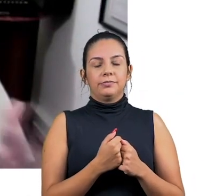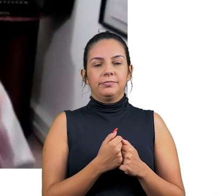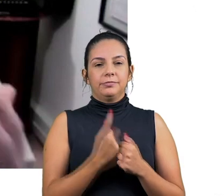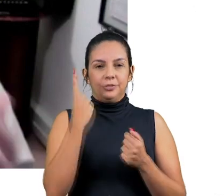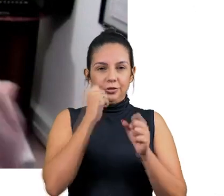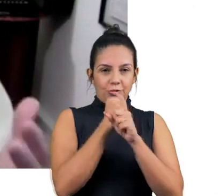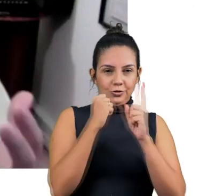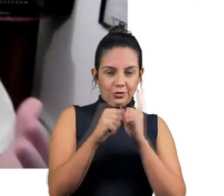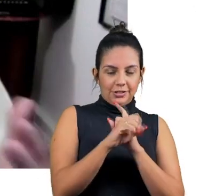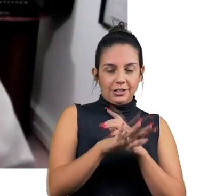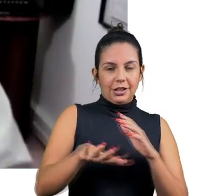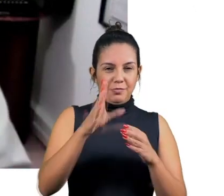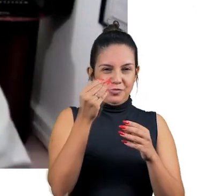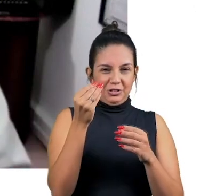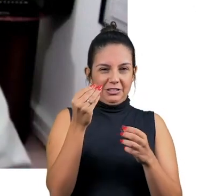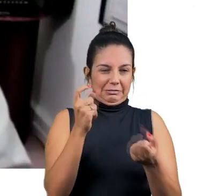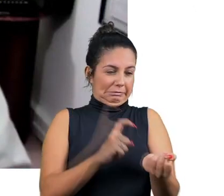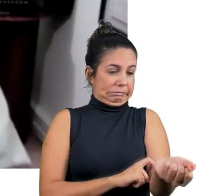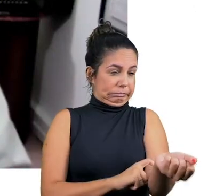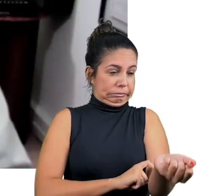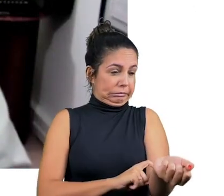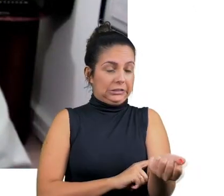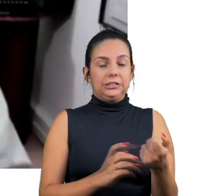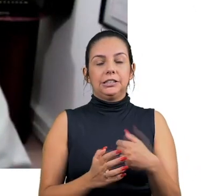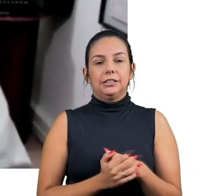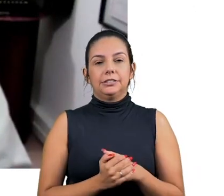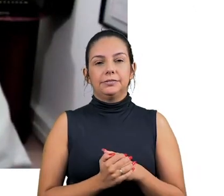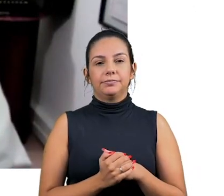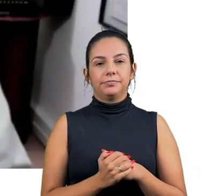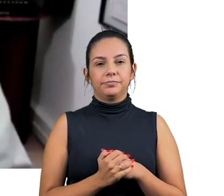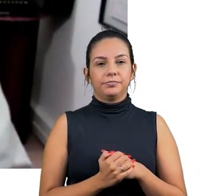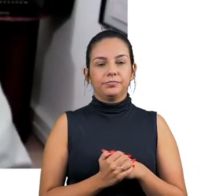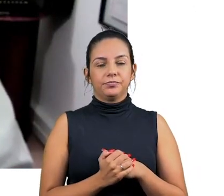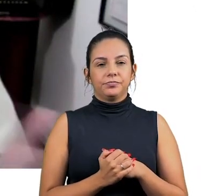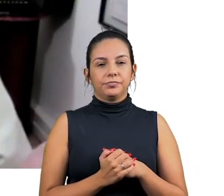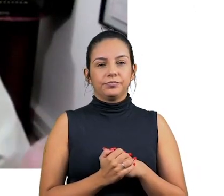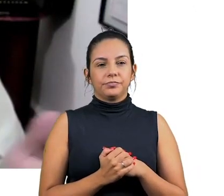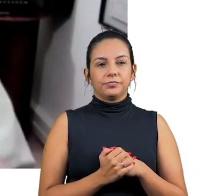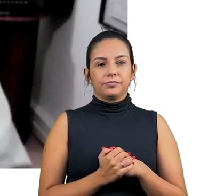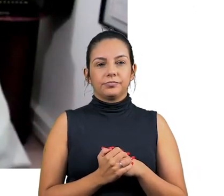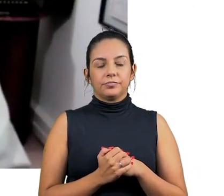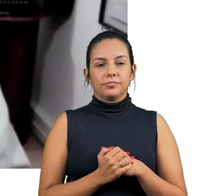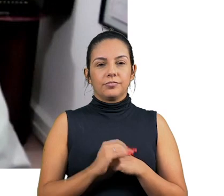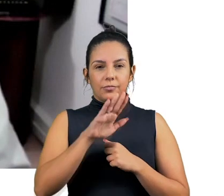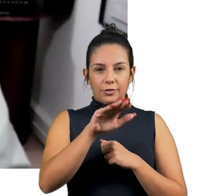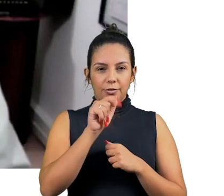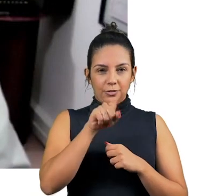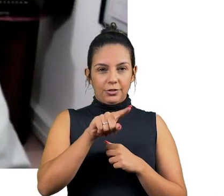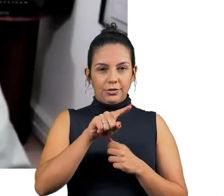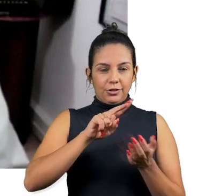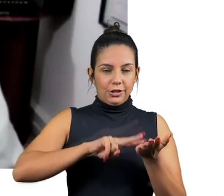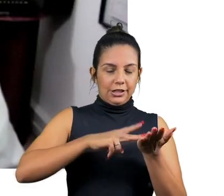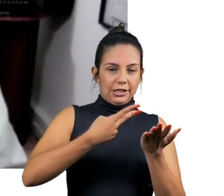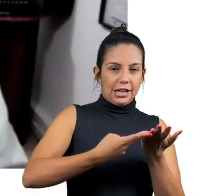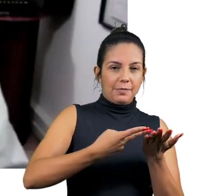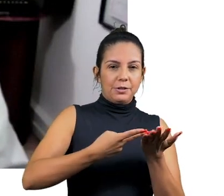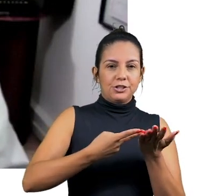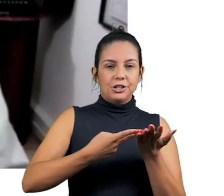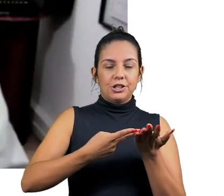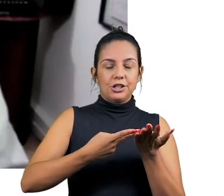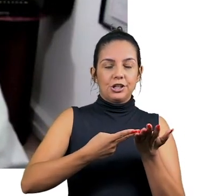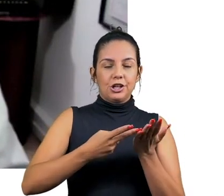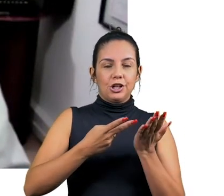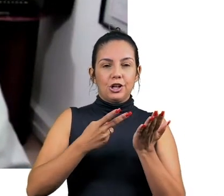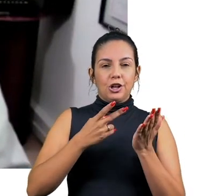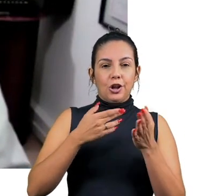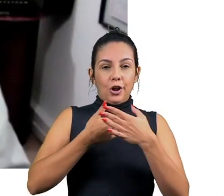uma sociabilidade muito estressada, né? E ele chama-se O Intérprete de Borboletas, título